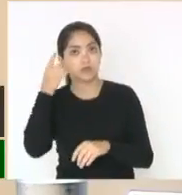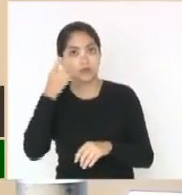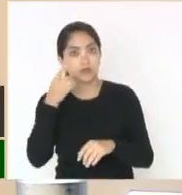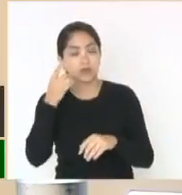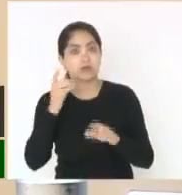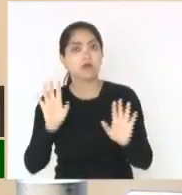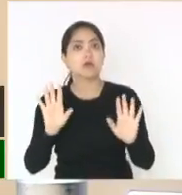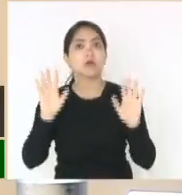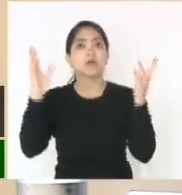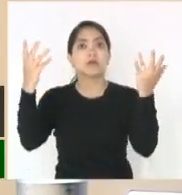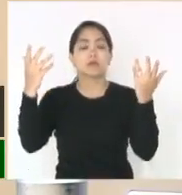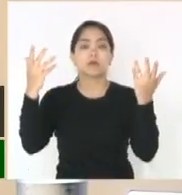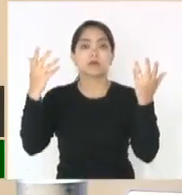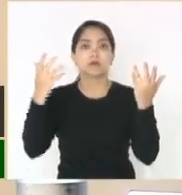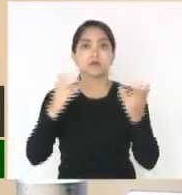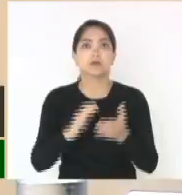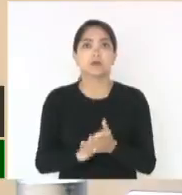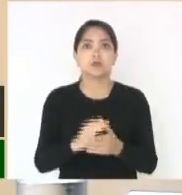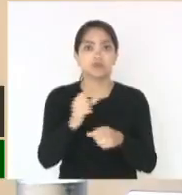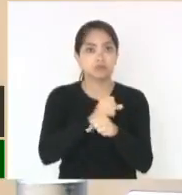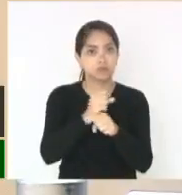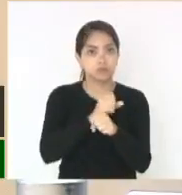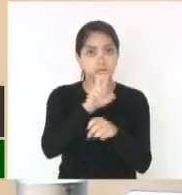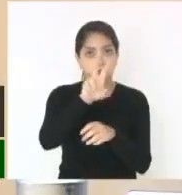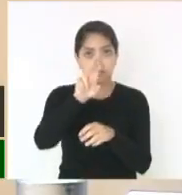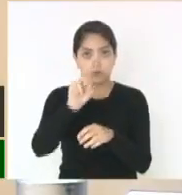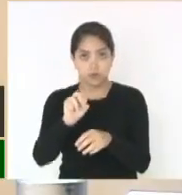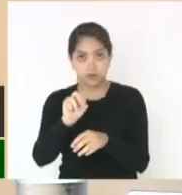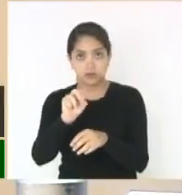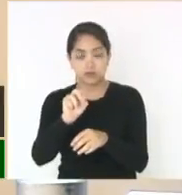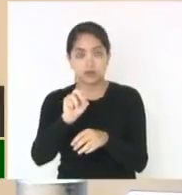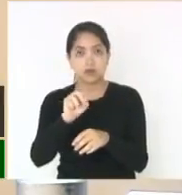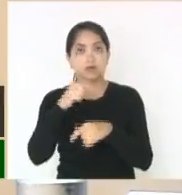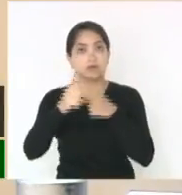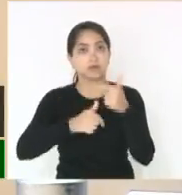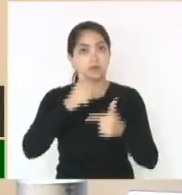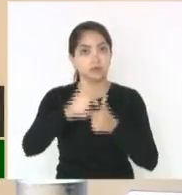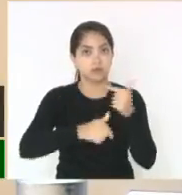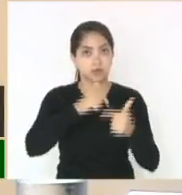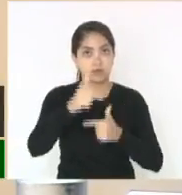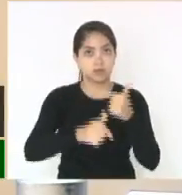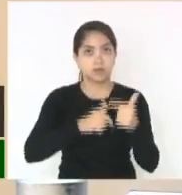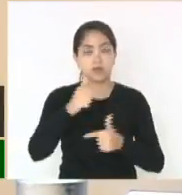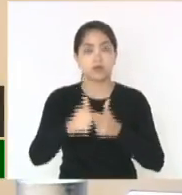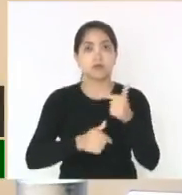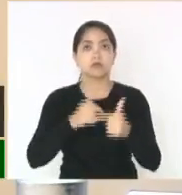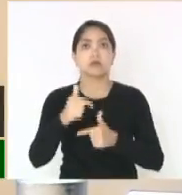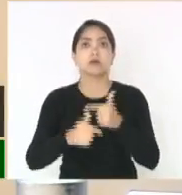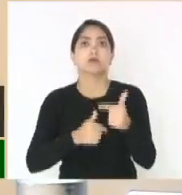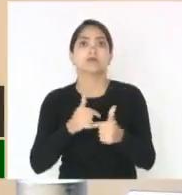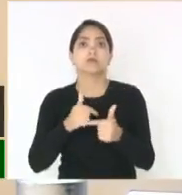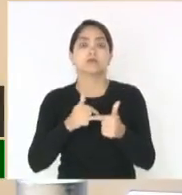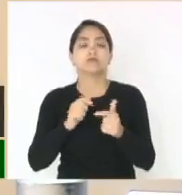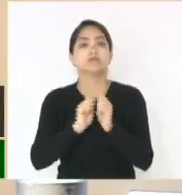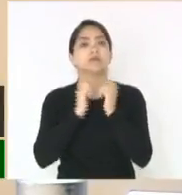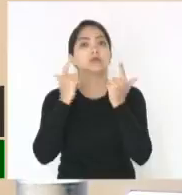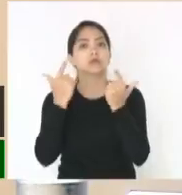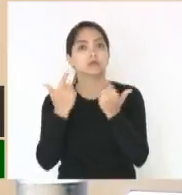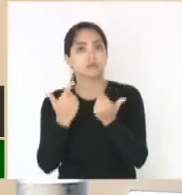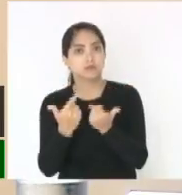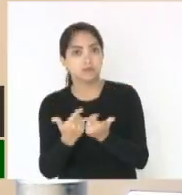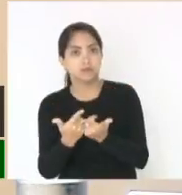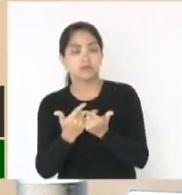comemoração aos 50 anos de atividade da imprensa da Assembleia Legislativa do Estado de Santa